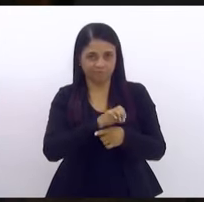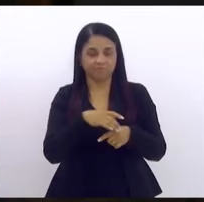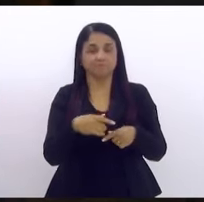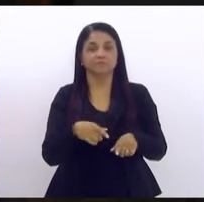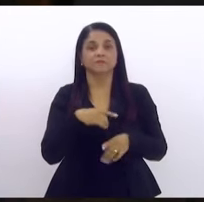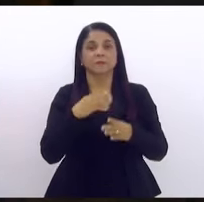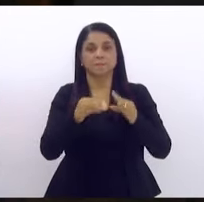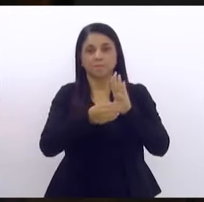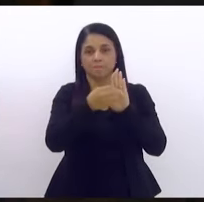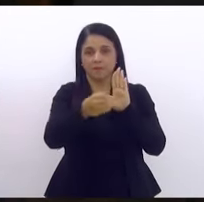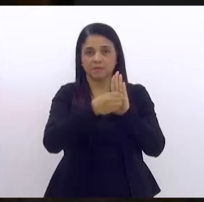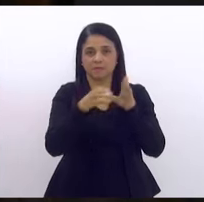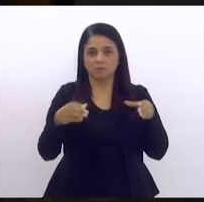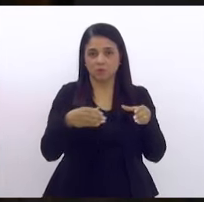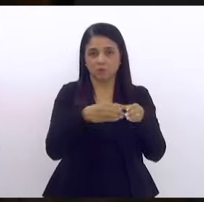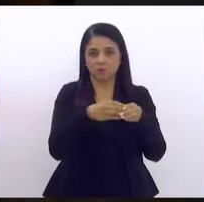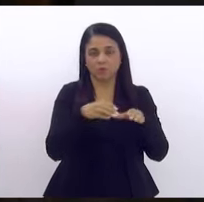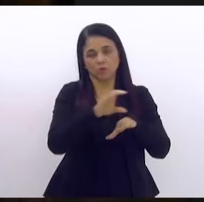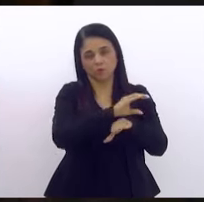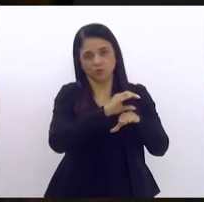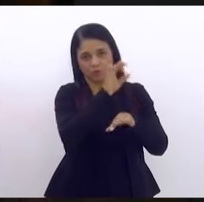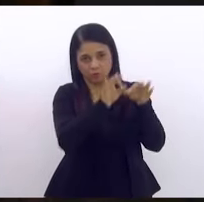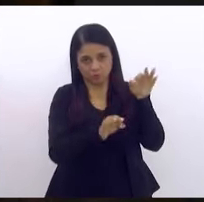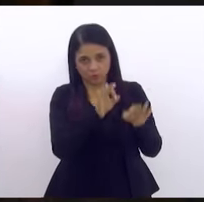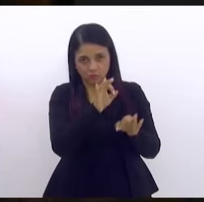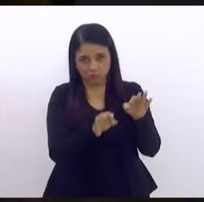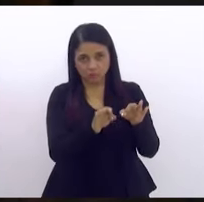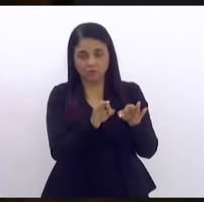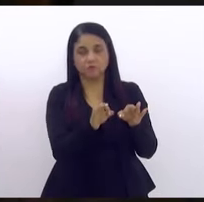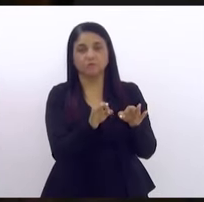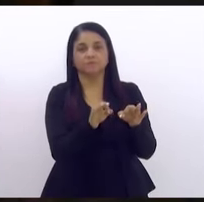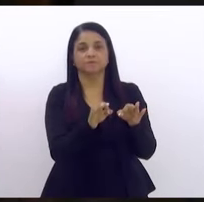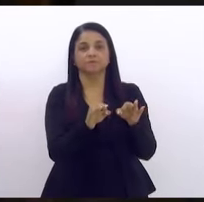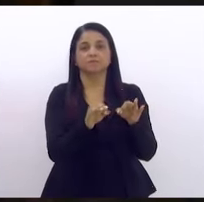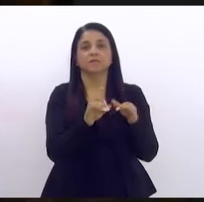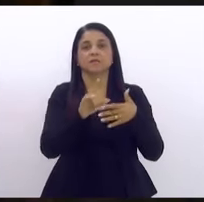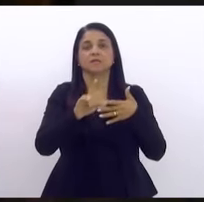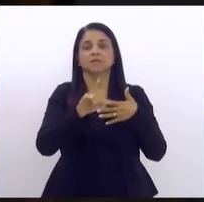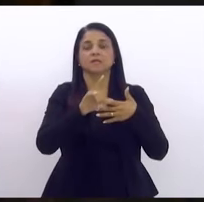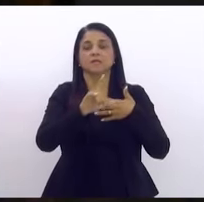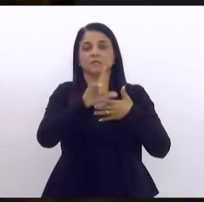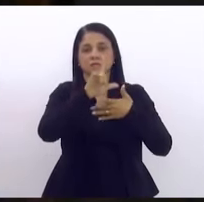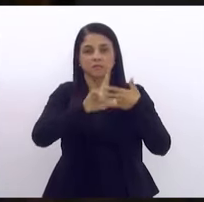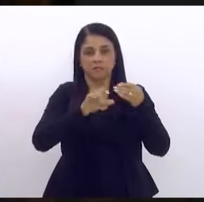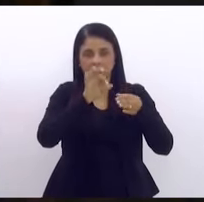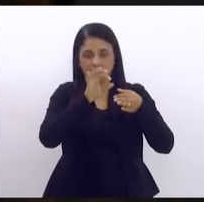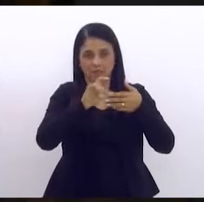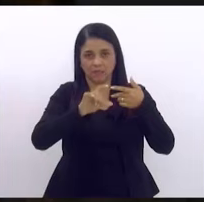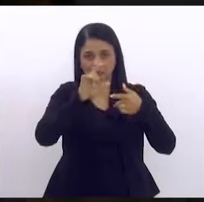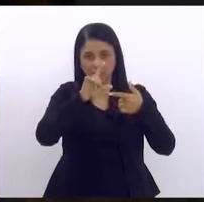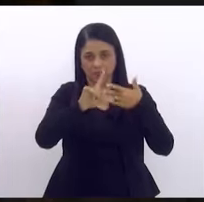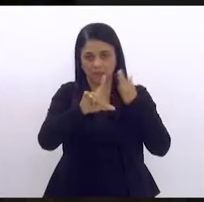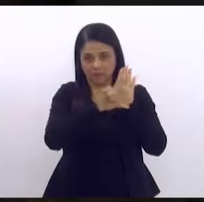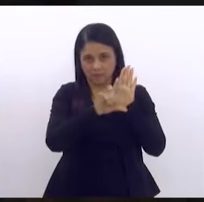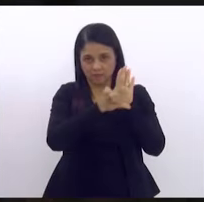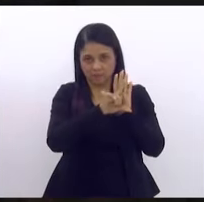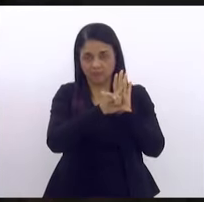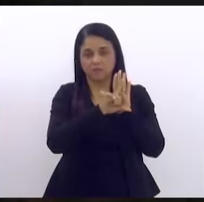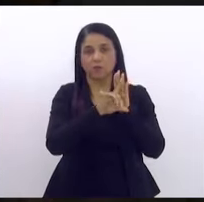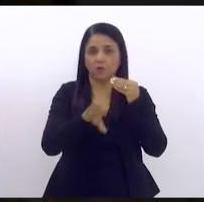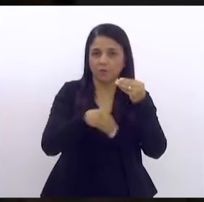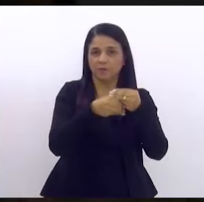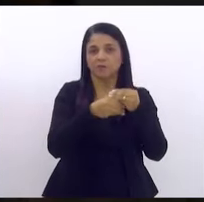de pareceres das comissões de Constituição e Justiça, Legislação Constitucional Complementar e Códigos